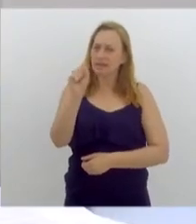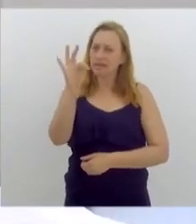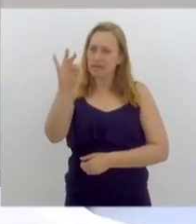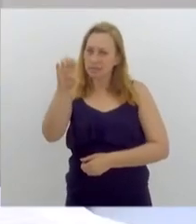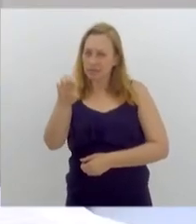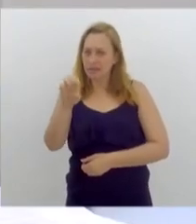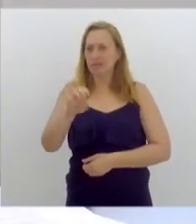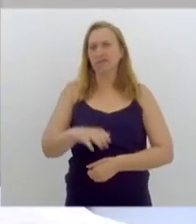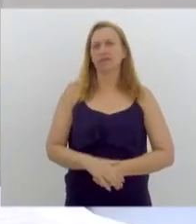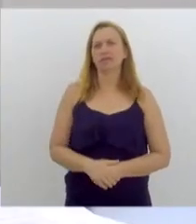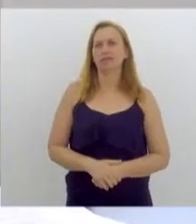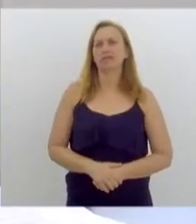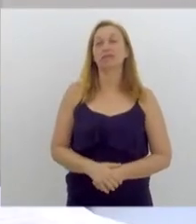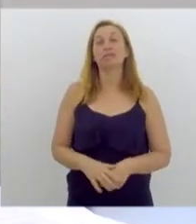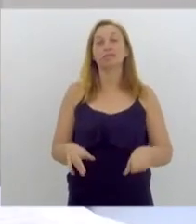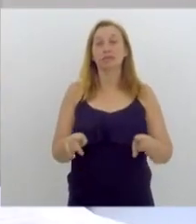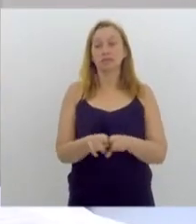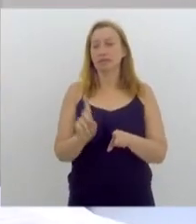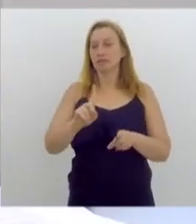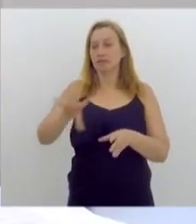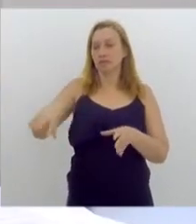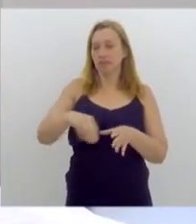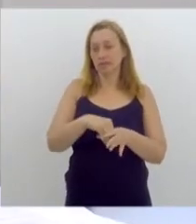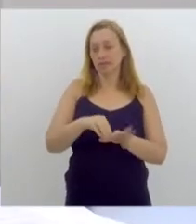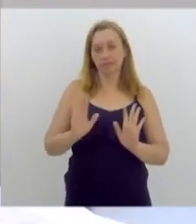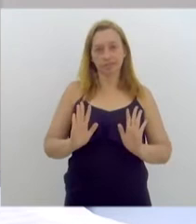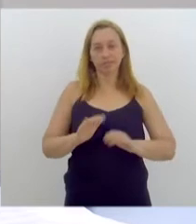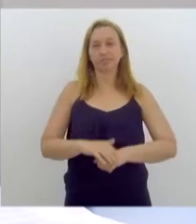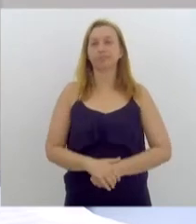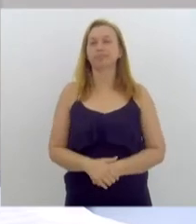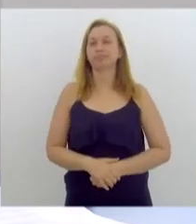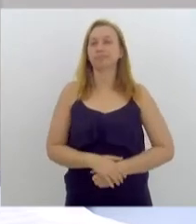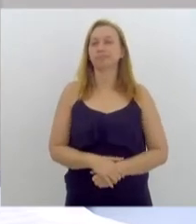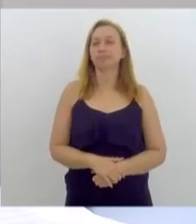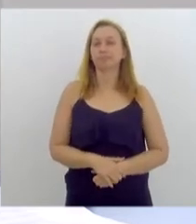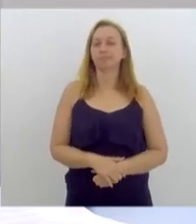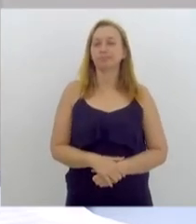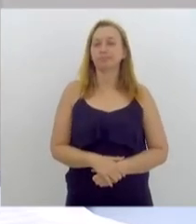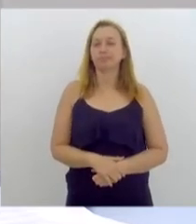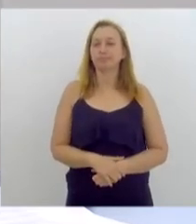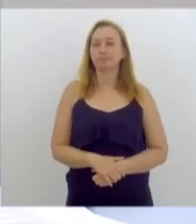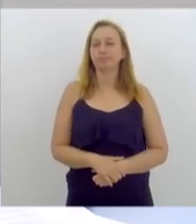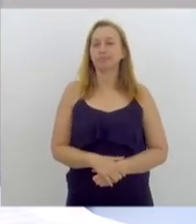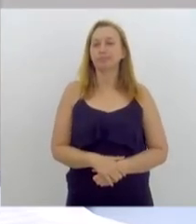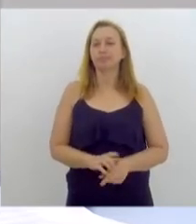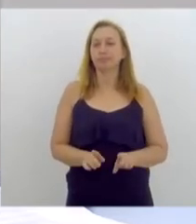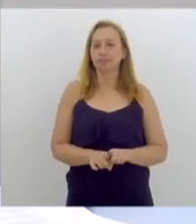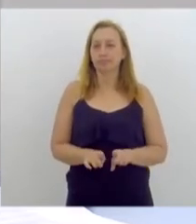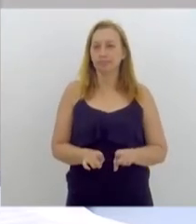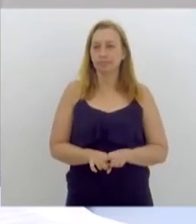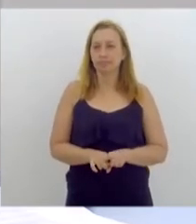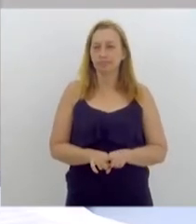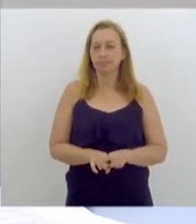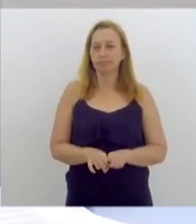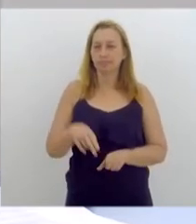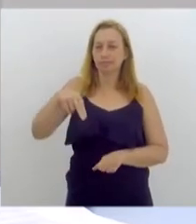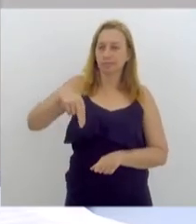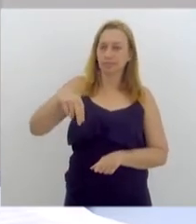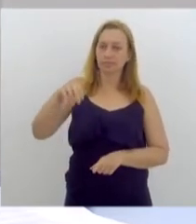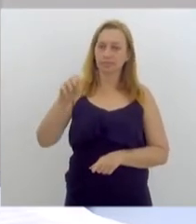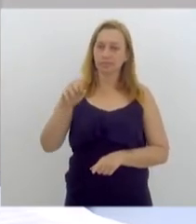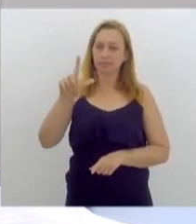mas que também não vai entrar mais e além do mais o Nelson